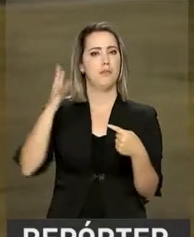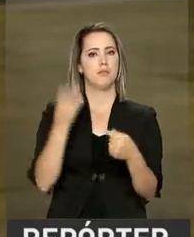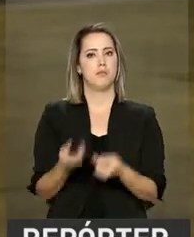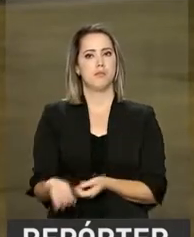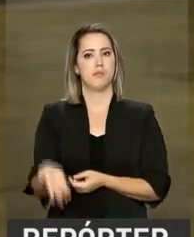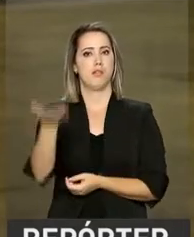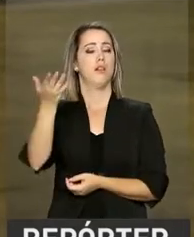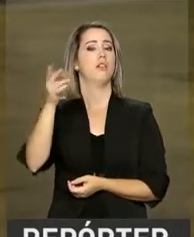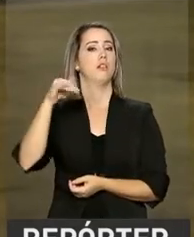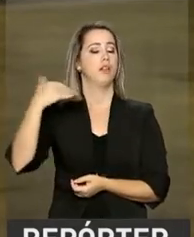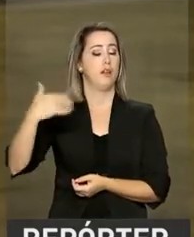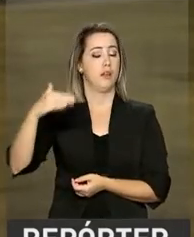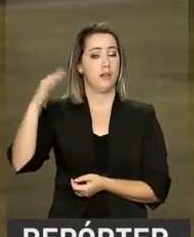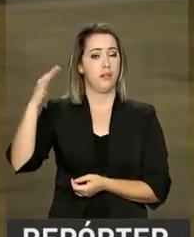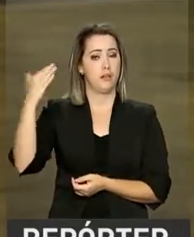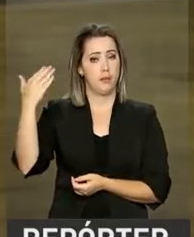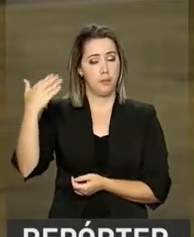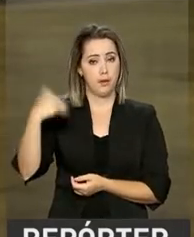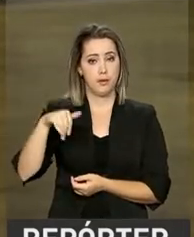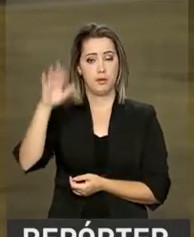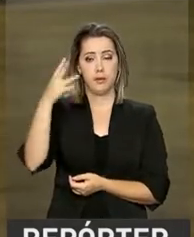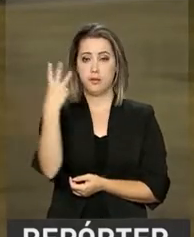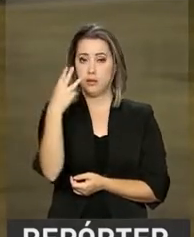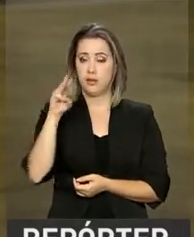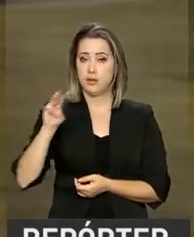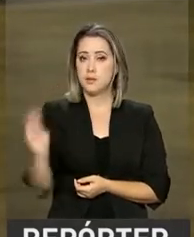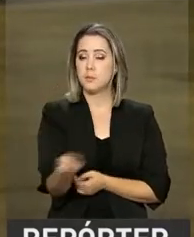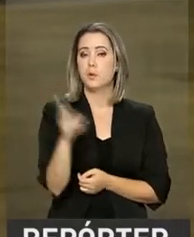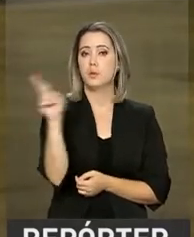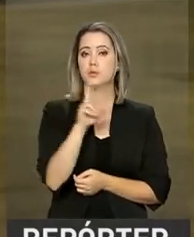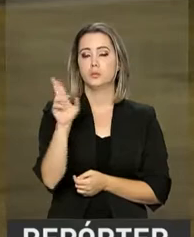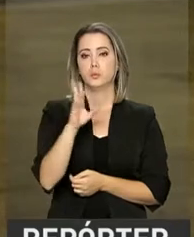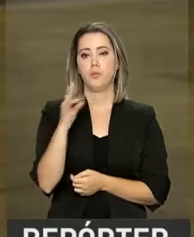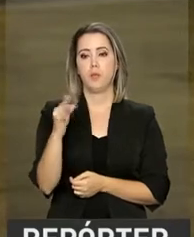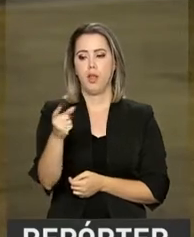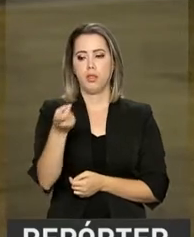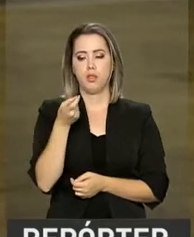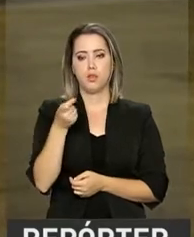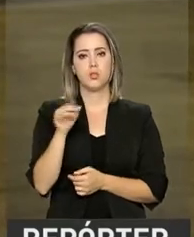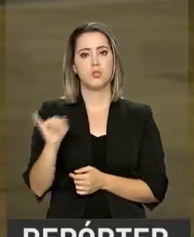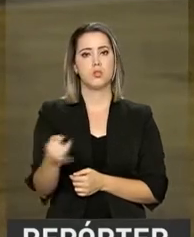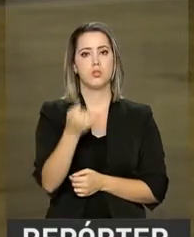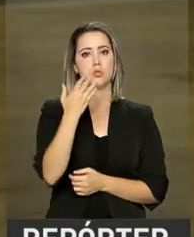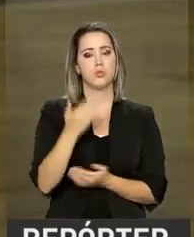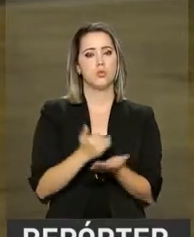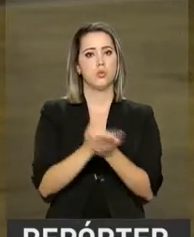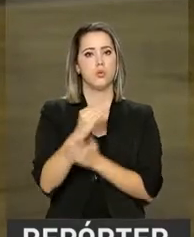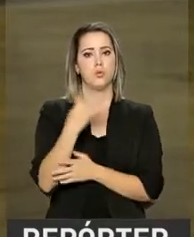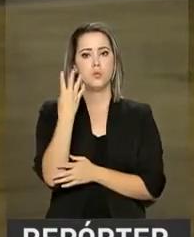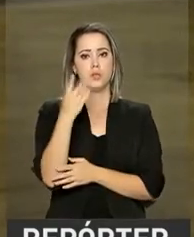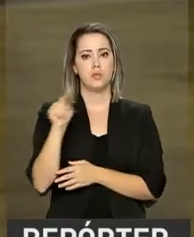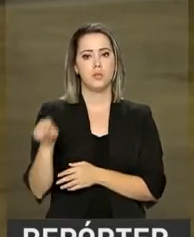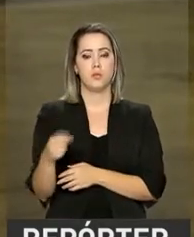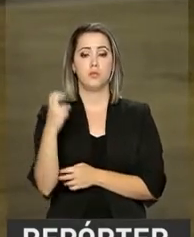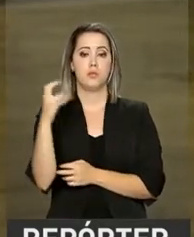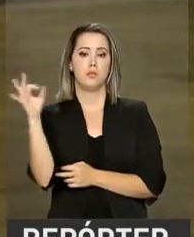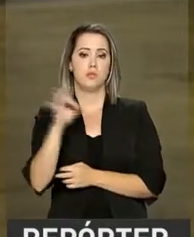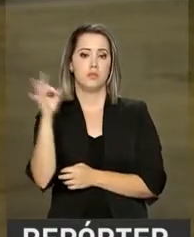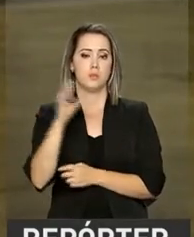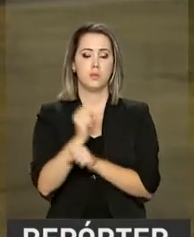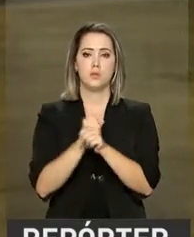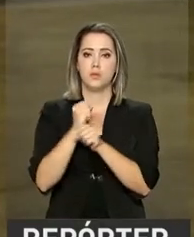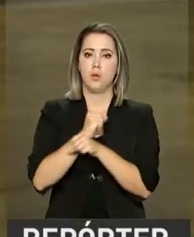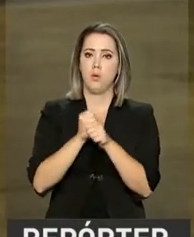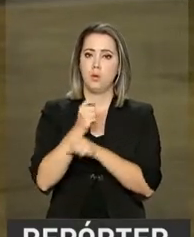alto de até 3 milhões de reais as taxas de juros partem de quatro e meio por cento ao ano eo prazo